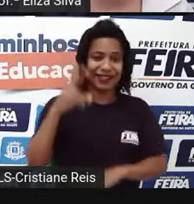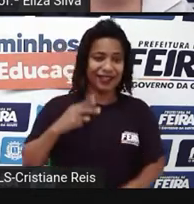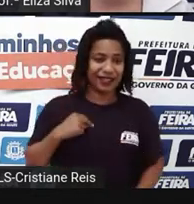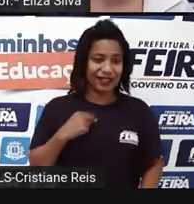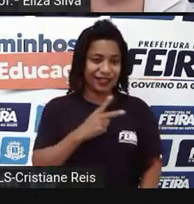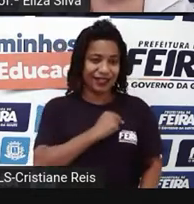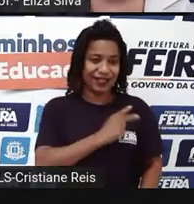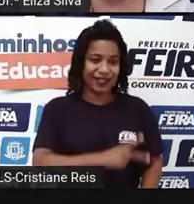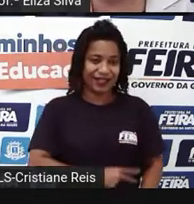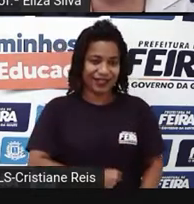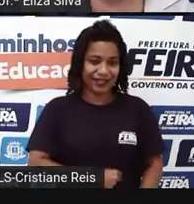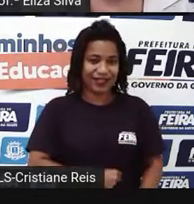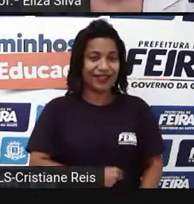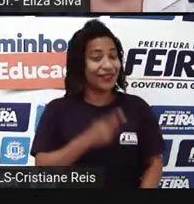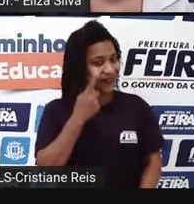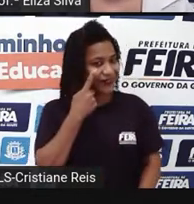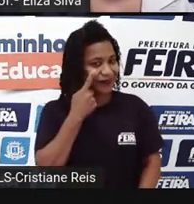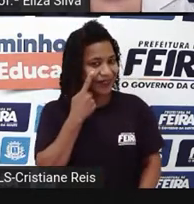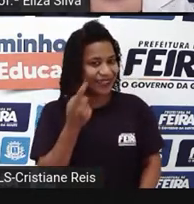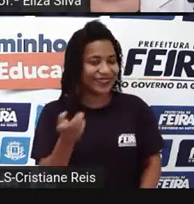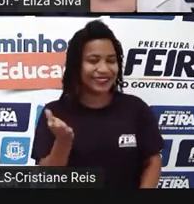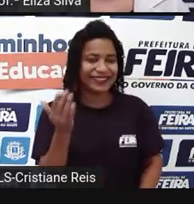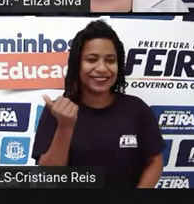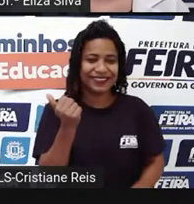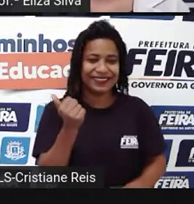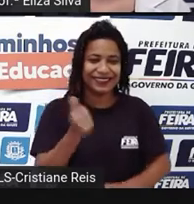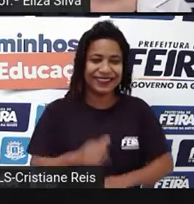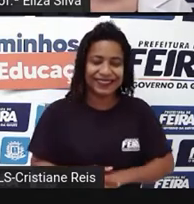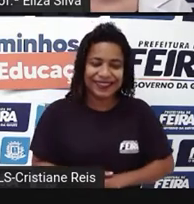China. Let's go!